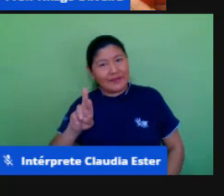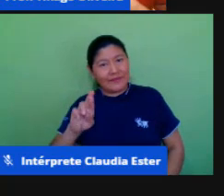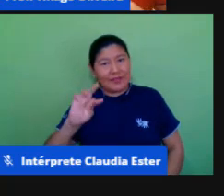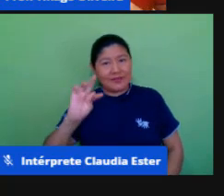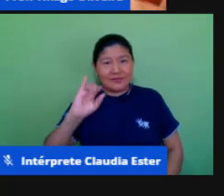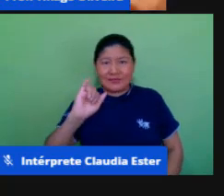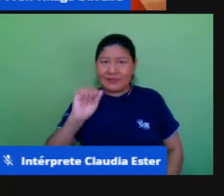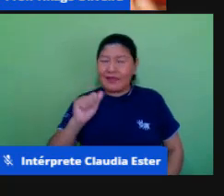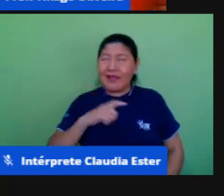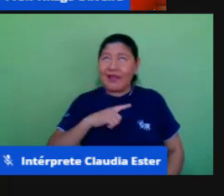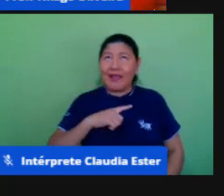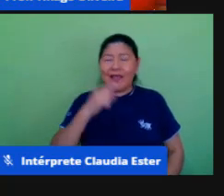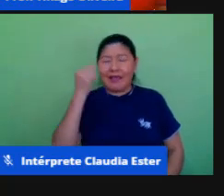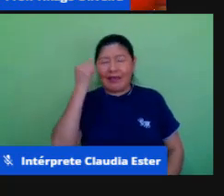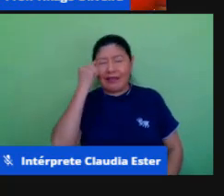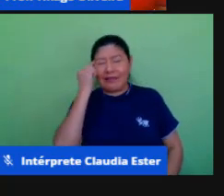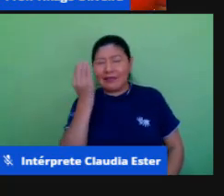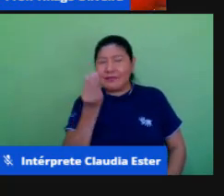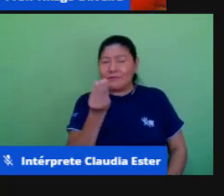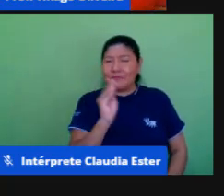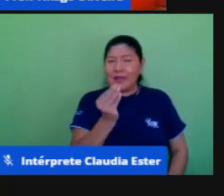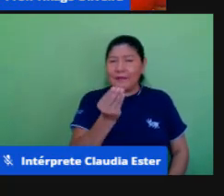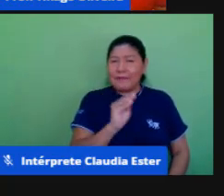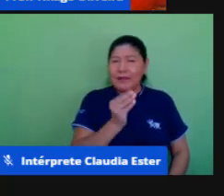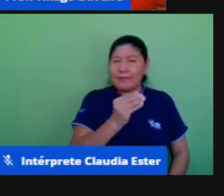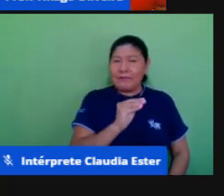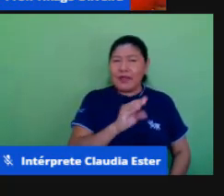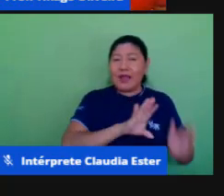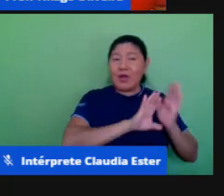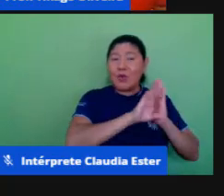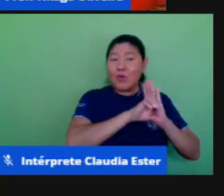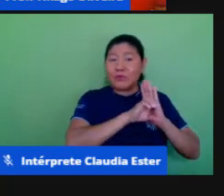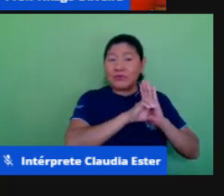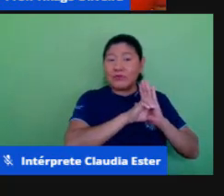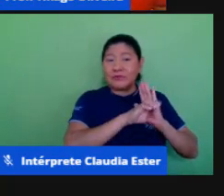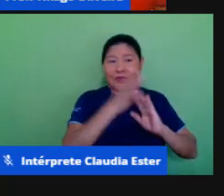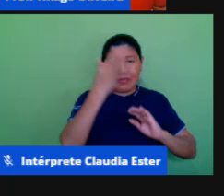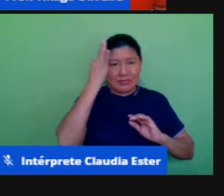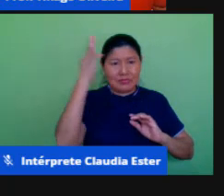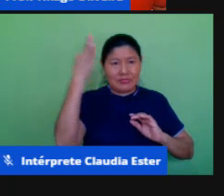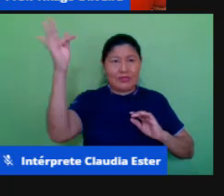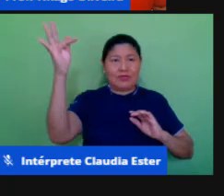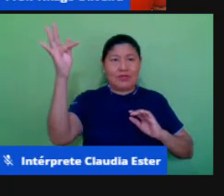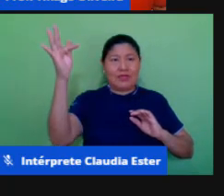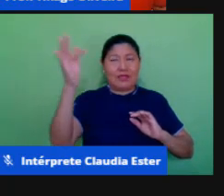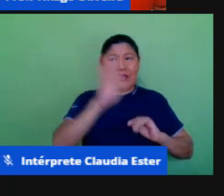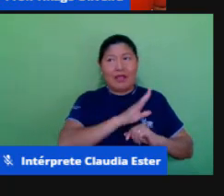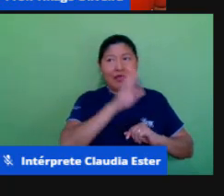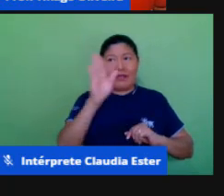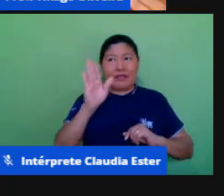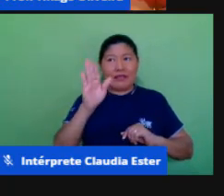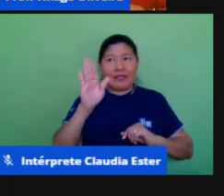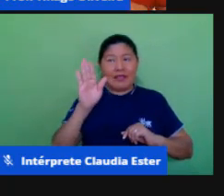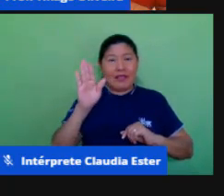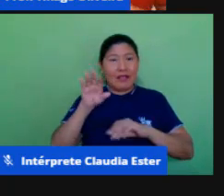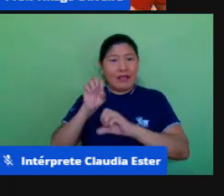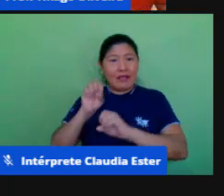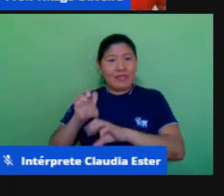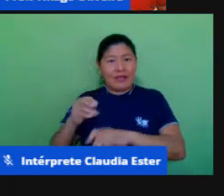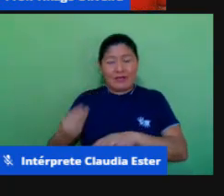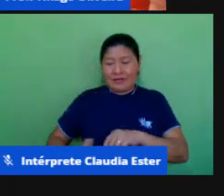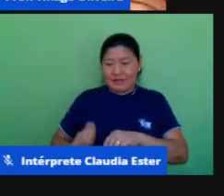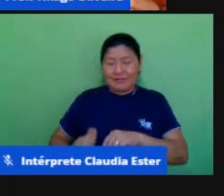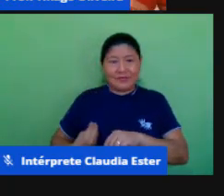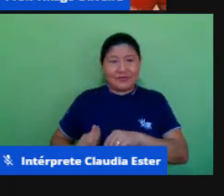os conteúdos teóricos para eles, e quando a gente chegava na sala de aula, eu ia fazer a prática,